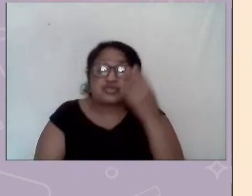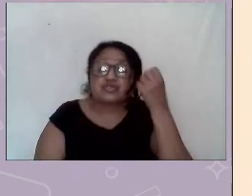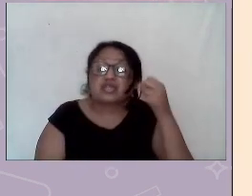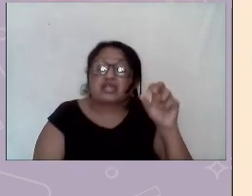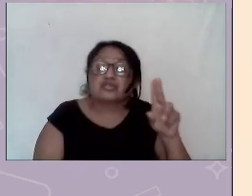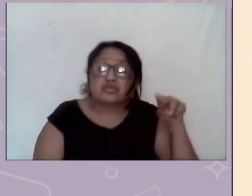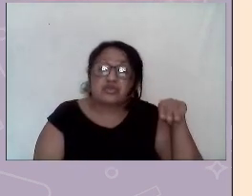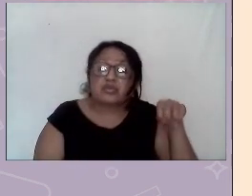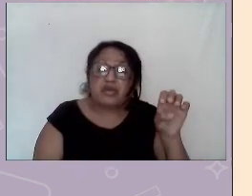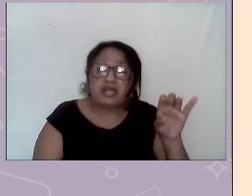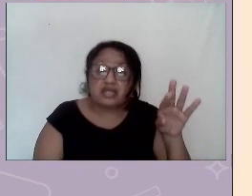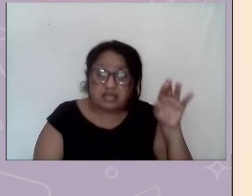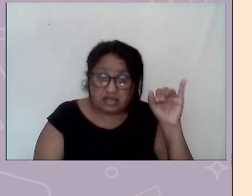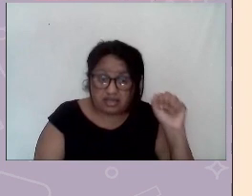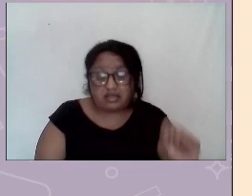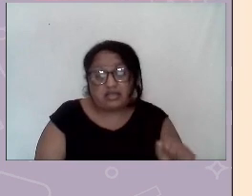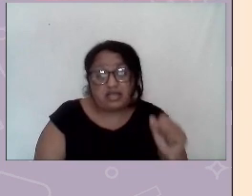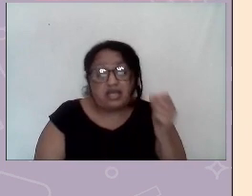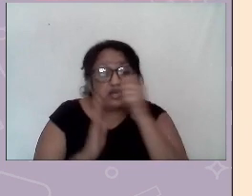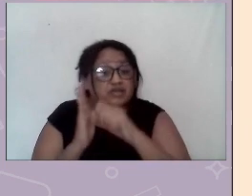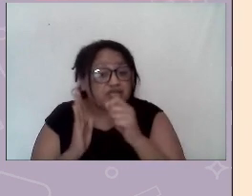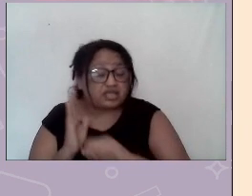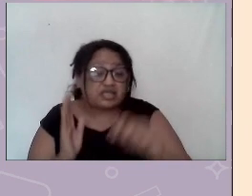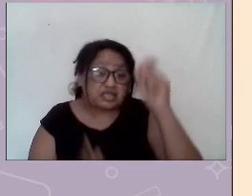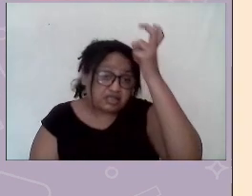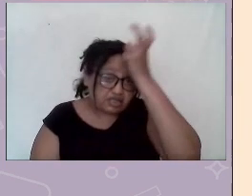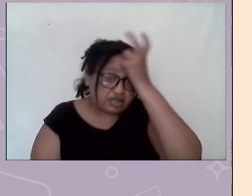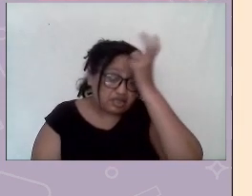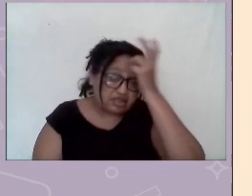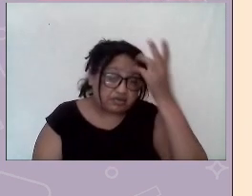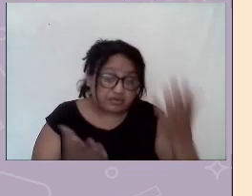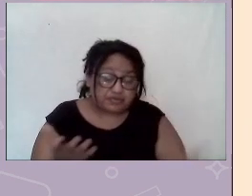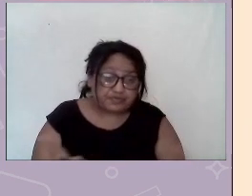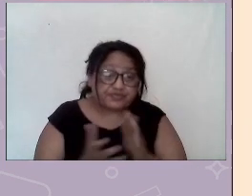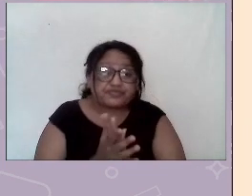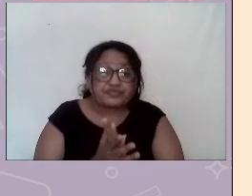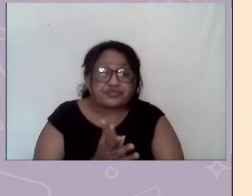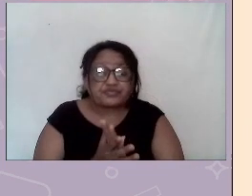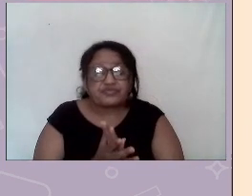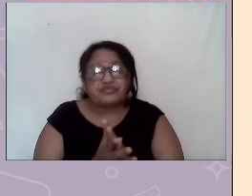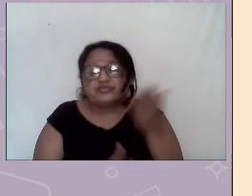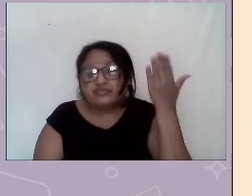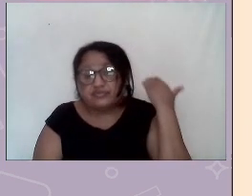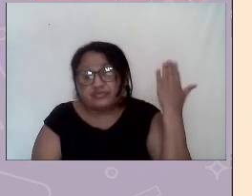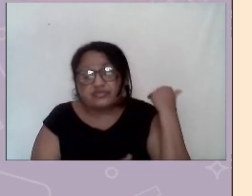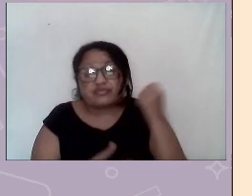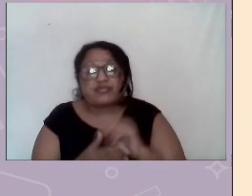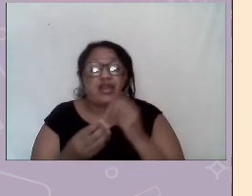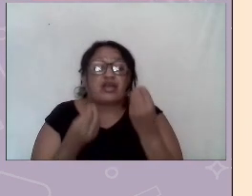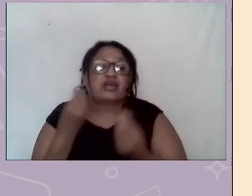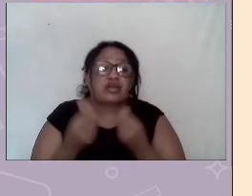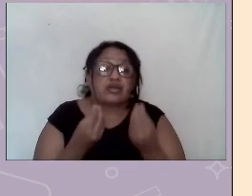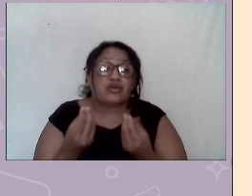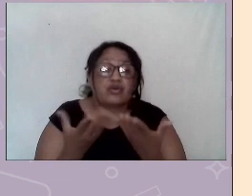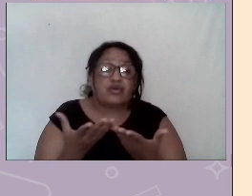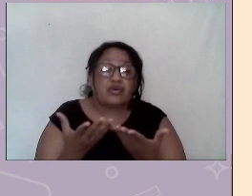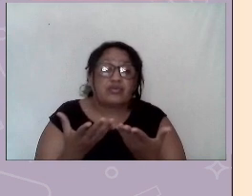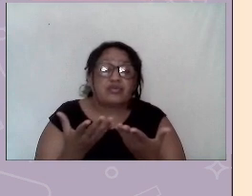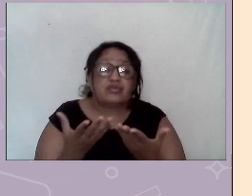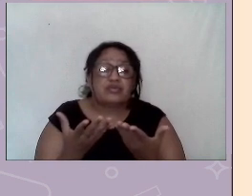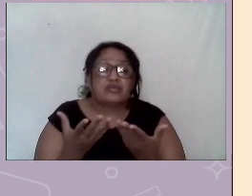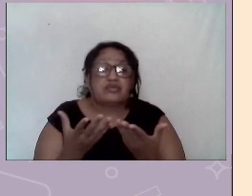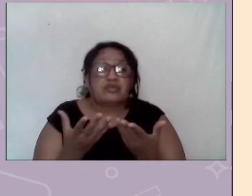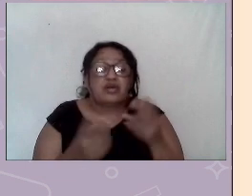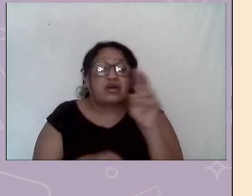escrita egípcia do Egito antigo e começou a ser utilizada não